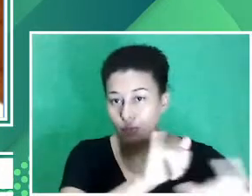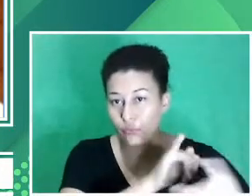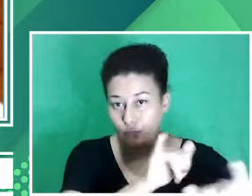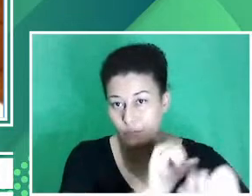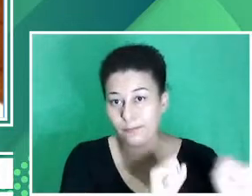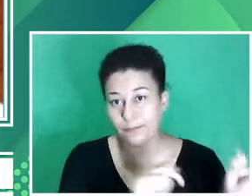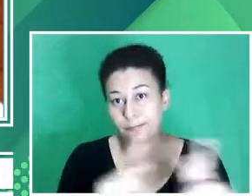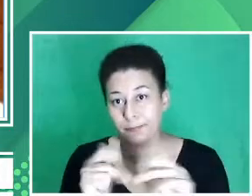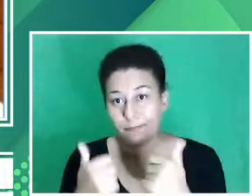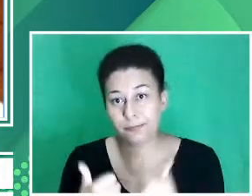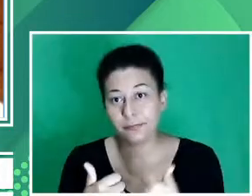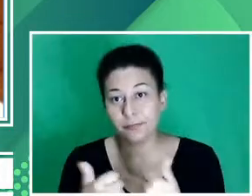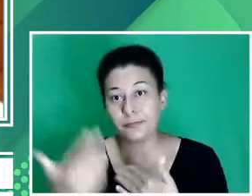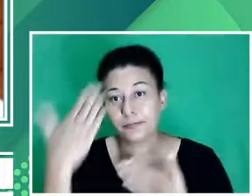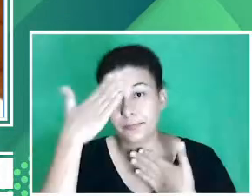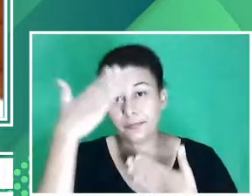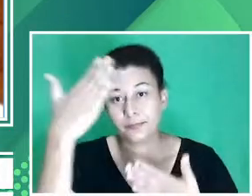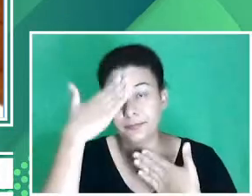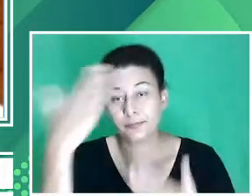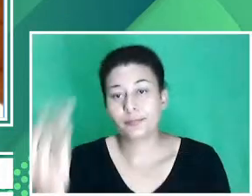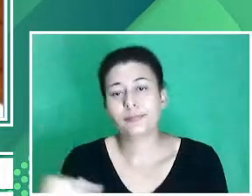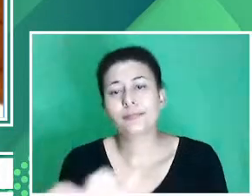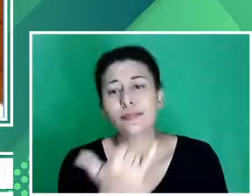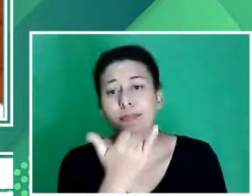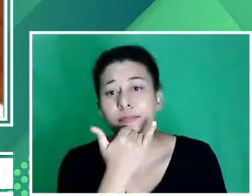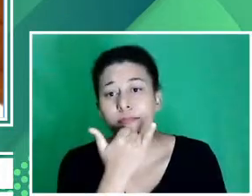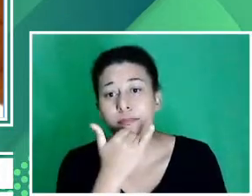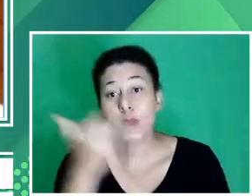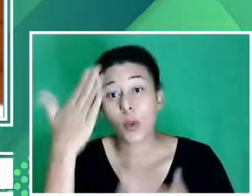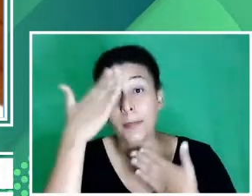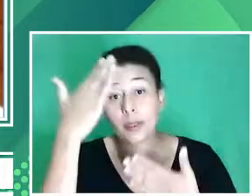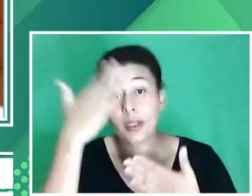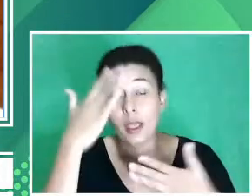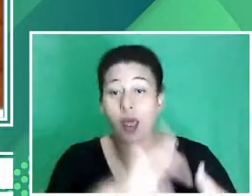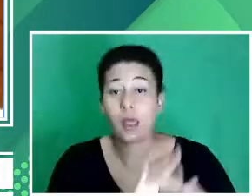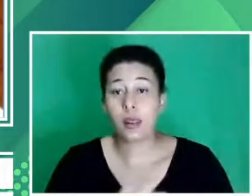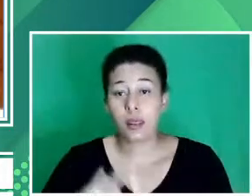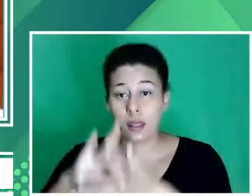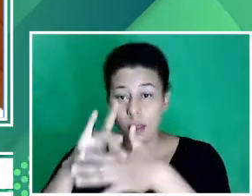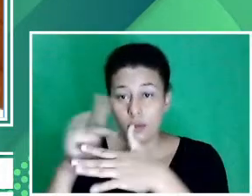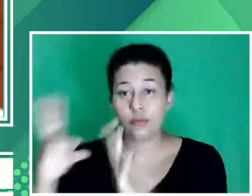ok? Obrigado, desculpe, obrigado, Almir, e desculpe a todos.